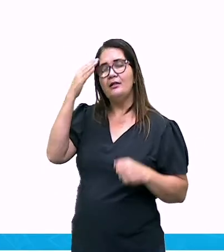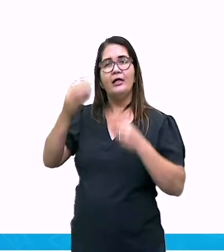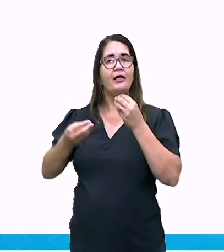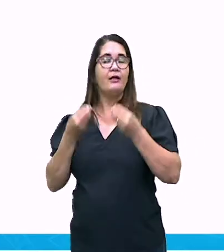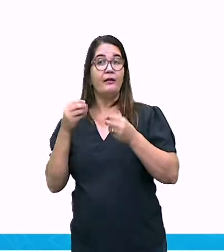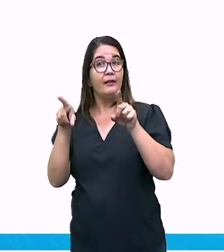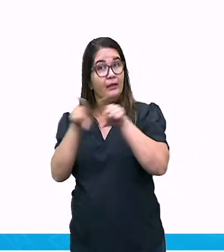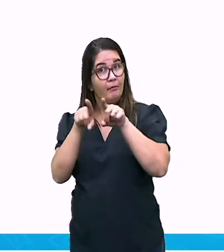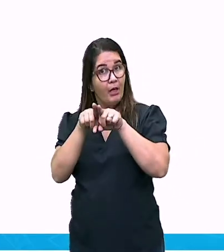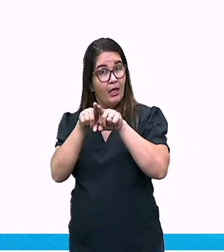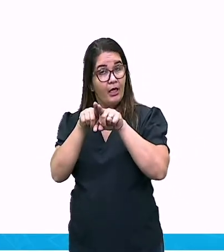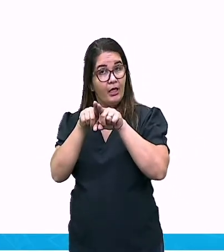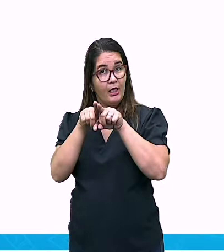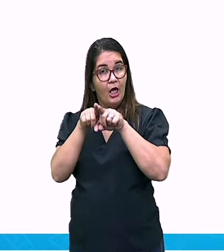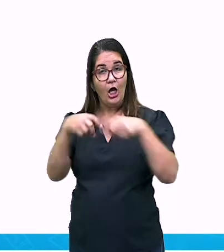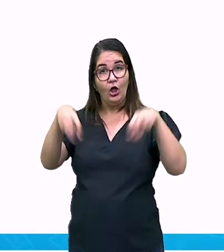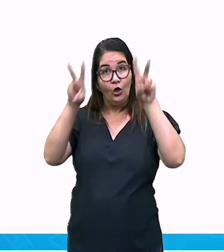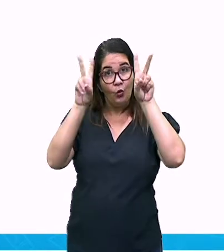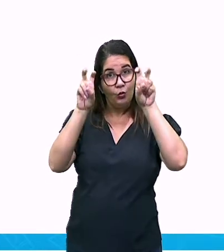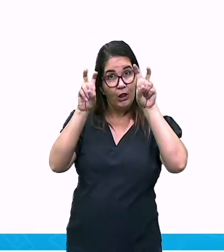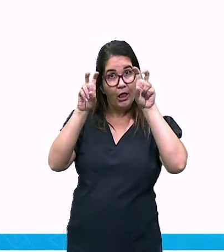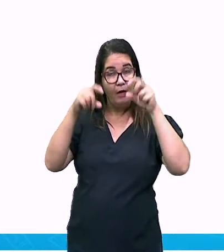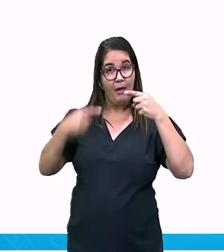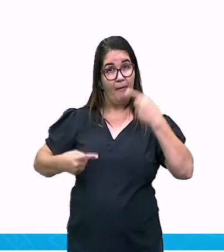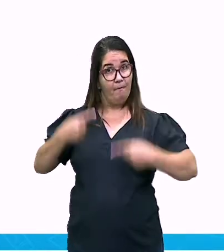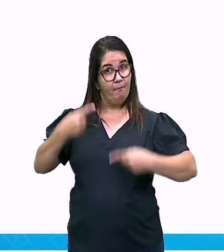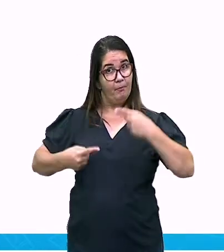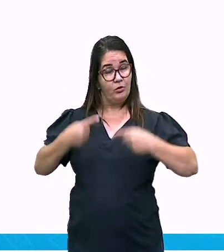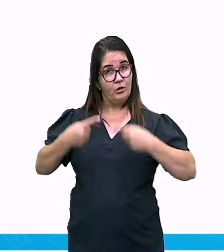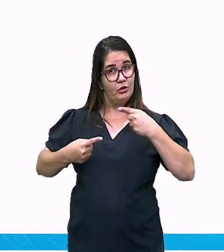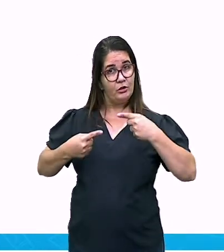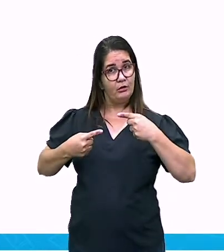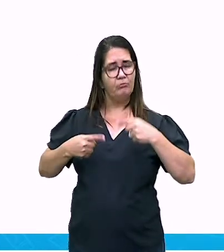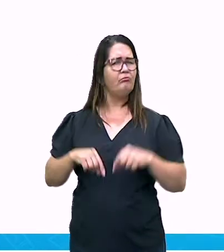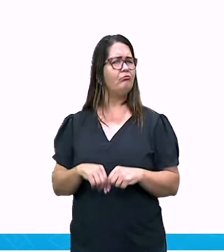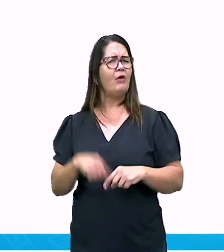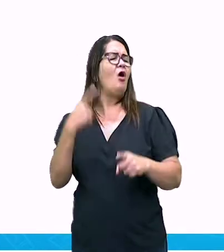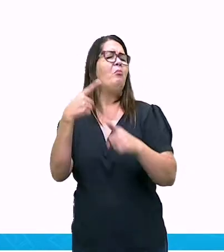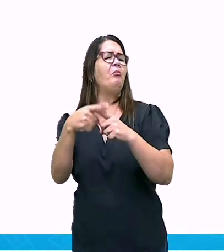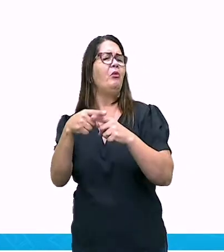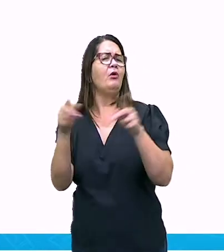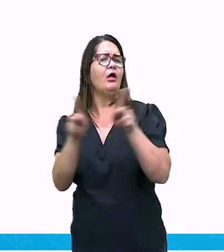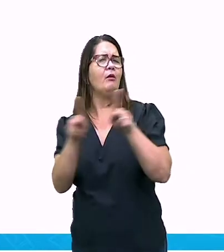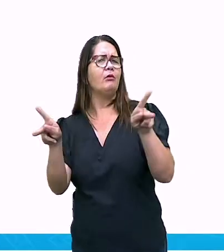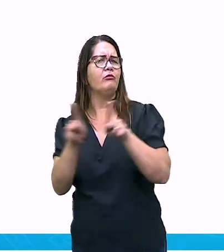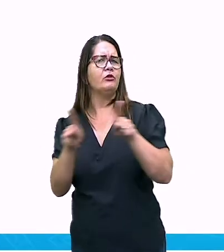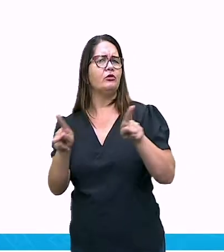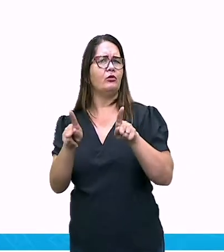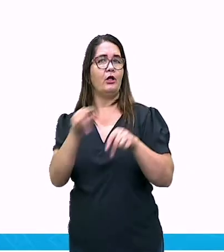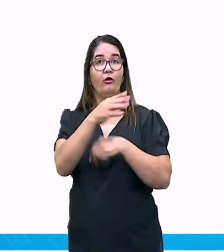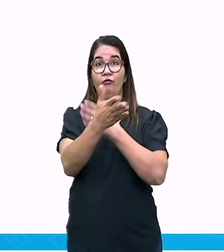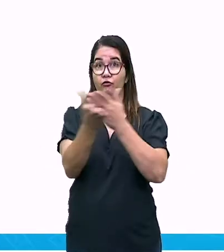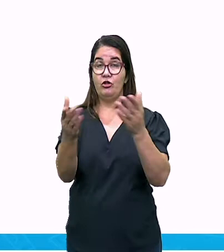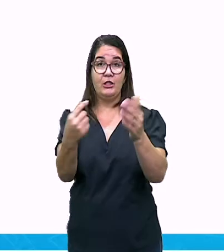política. Por quê, professora? Porque viver em sociedade nos faz é